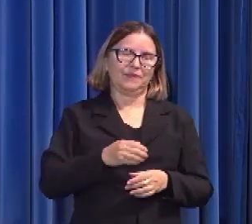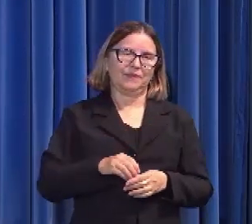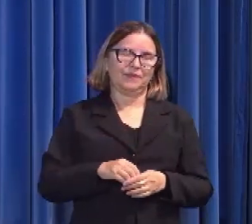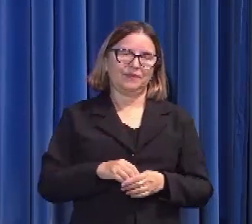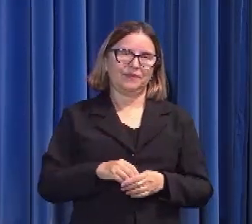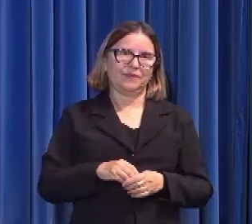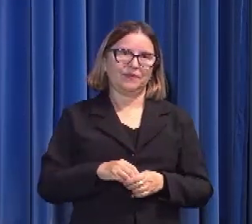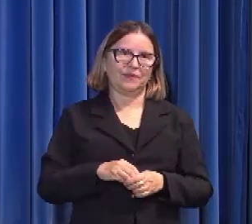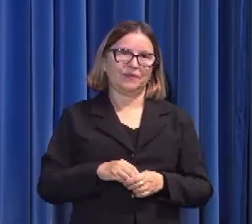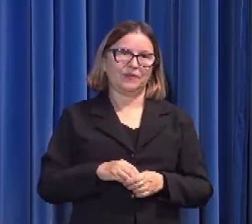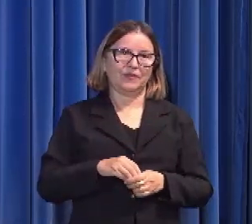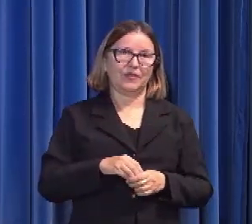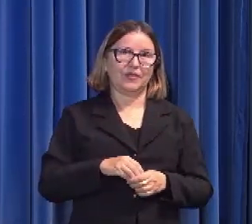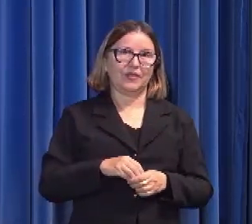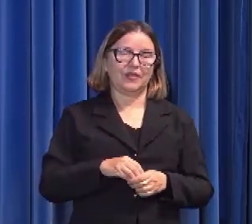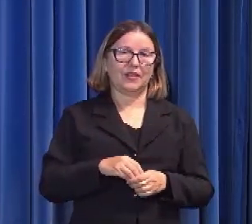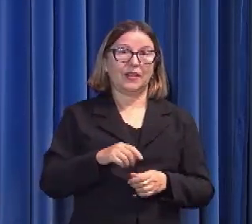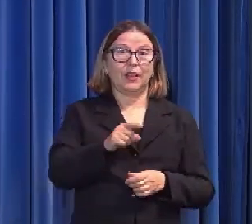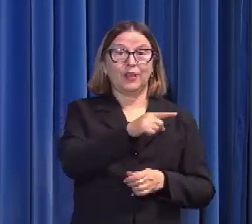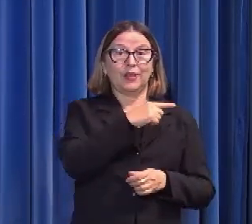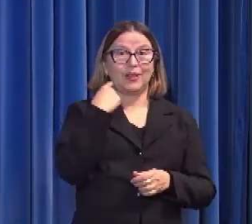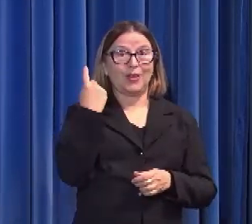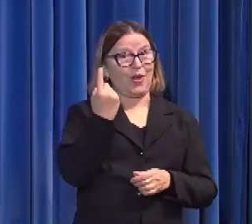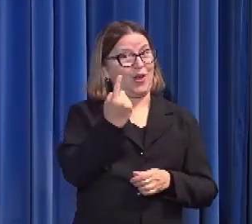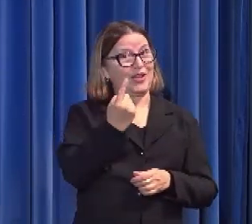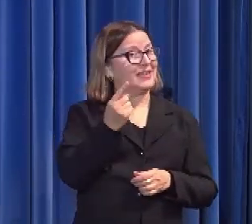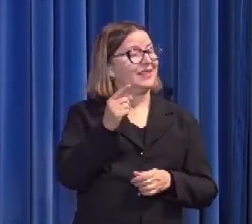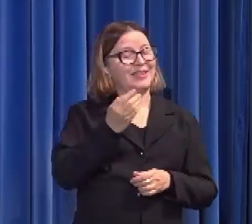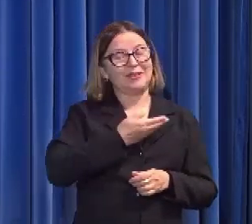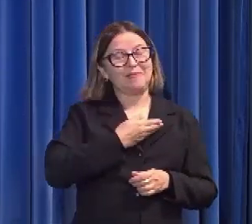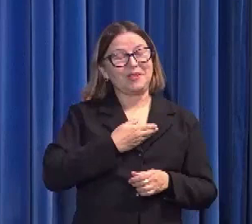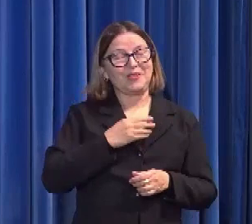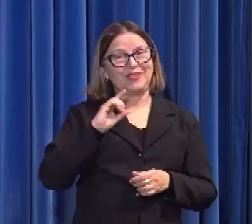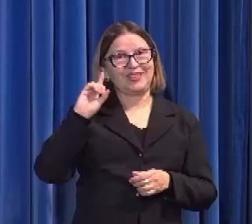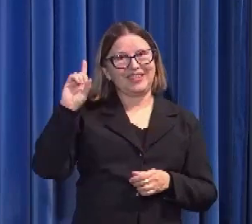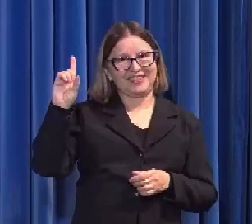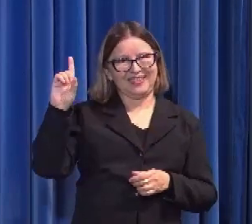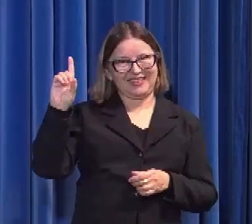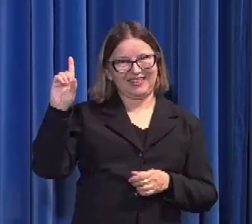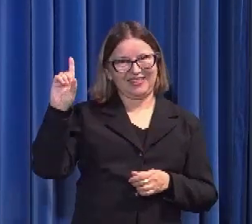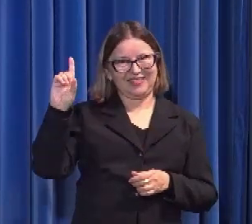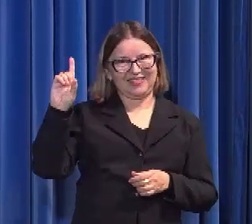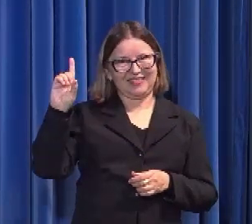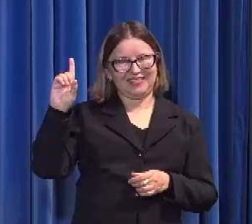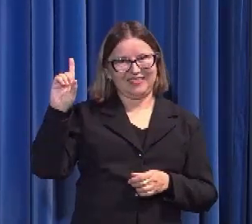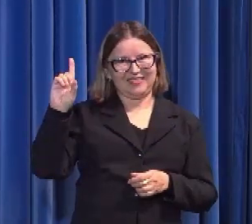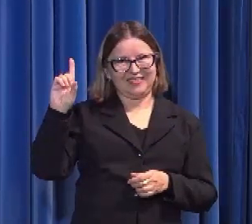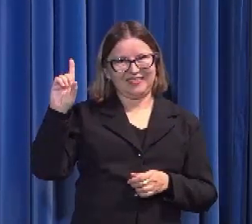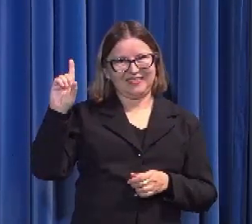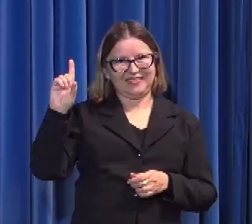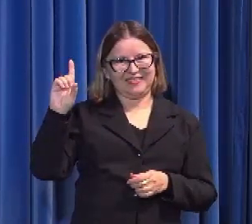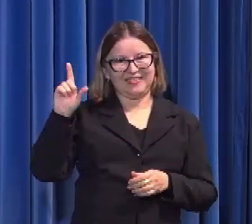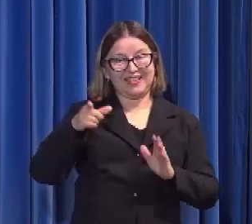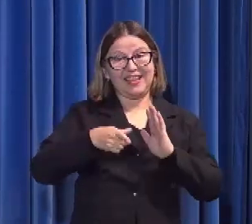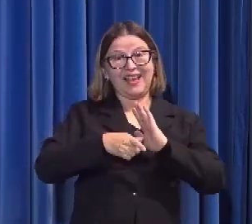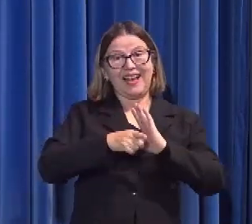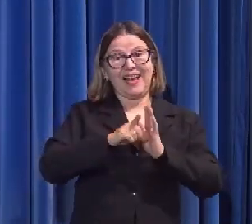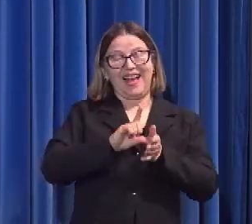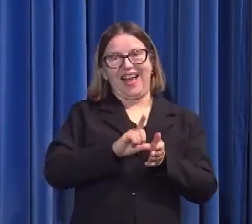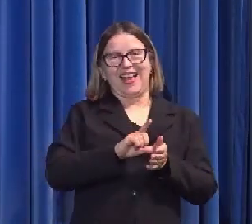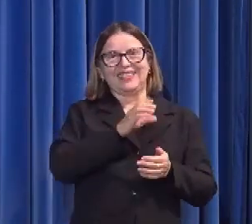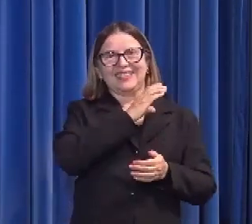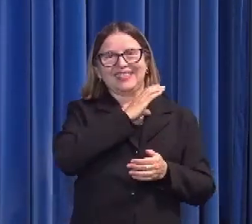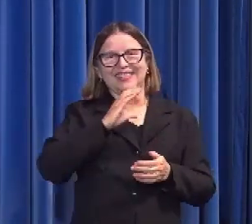e nós não eram os amigos de Deus enquanto Cristo não tivesse morrido